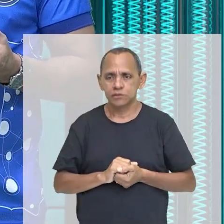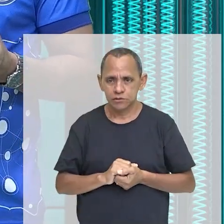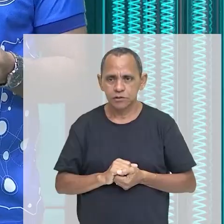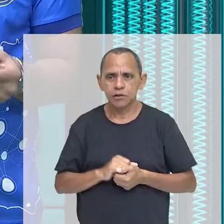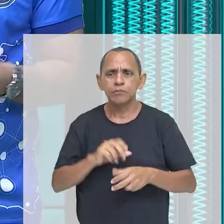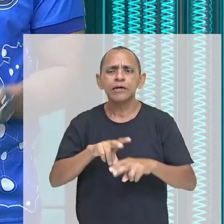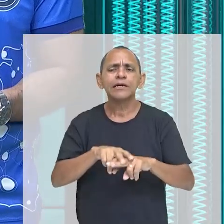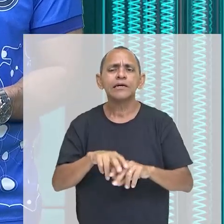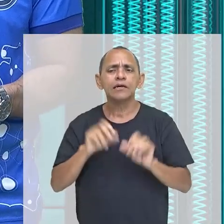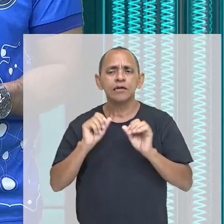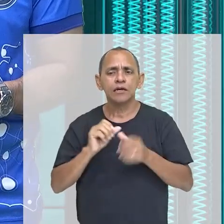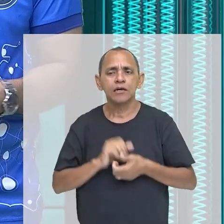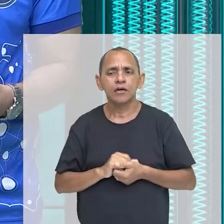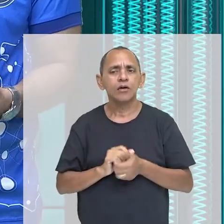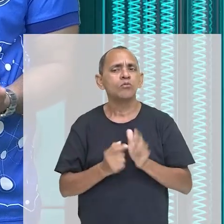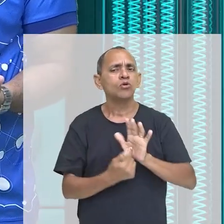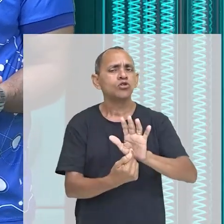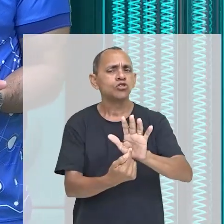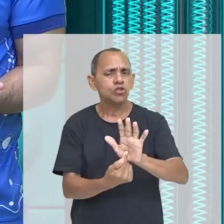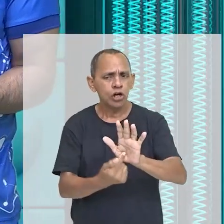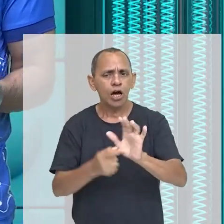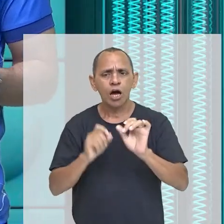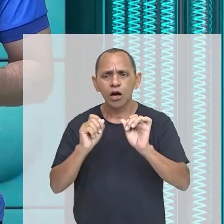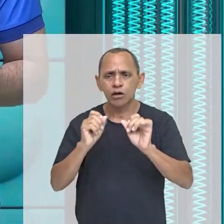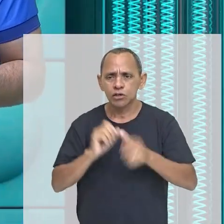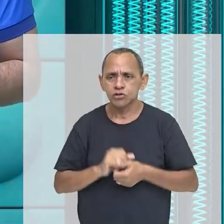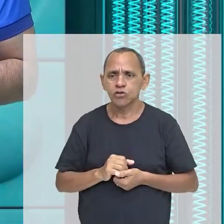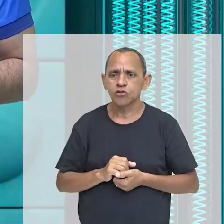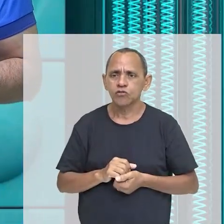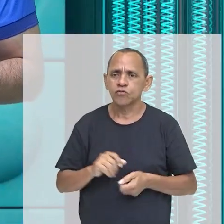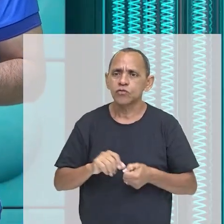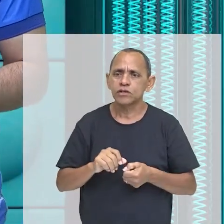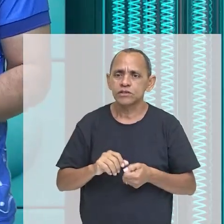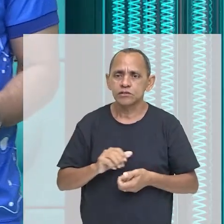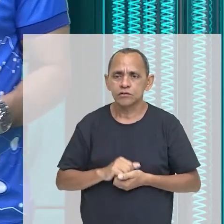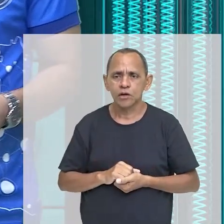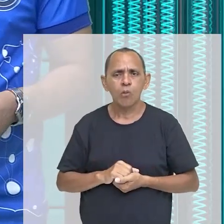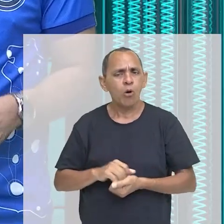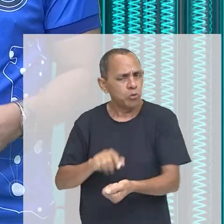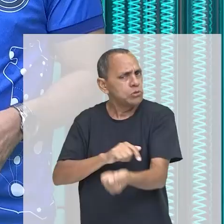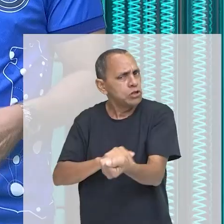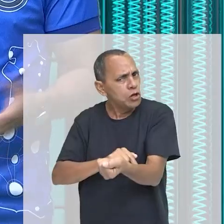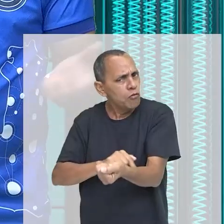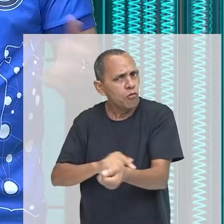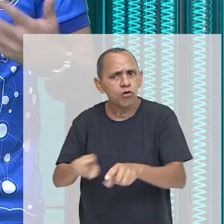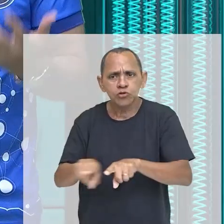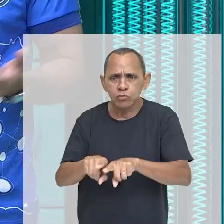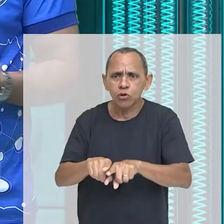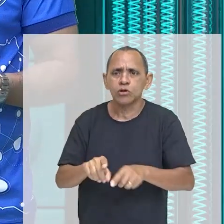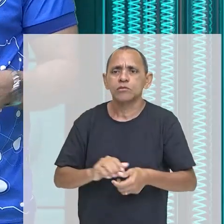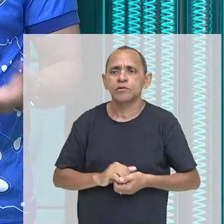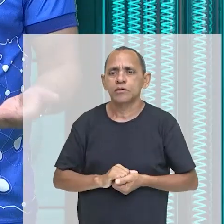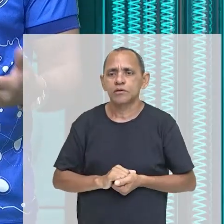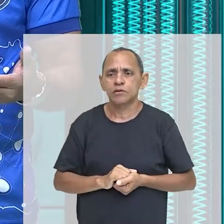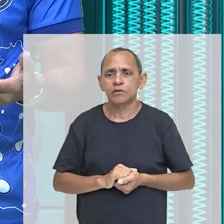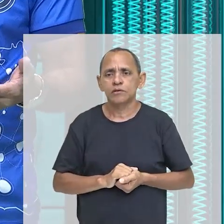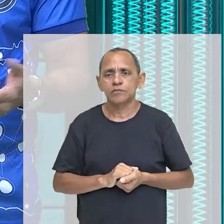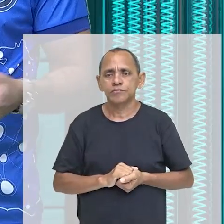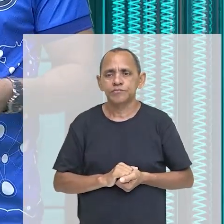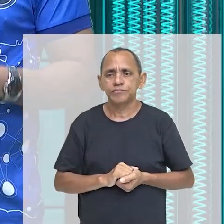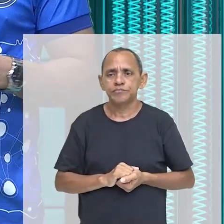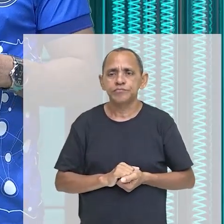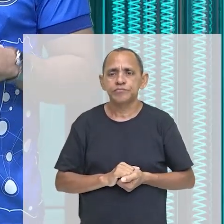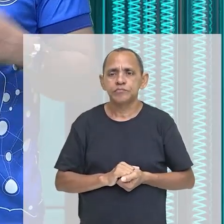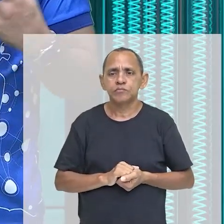É diferente, por exemplo, se eu estou muito nervoso, eu tentando parecer que não estou nervoso e daqui a pouco começar a tremer, então, alguma coisa do tipo. Né, o